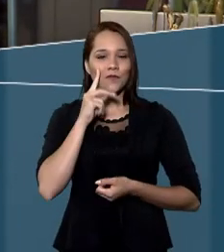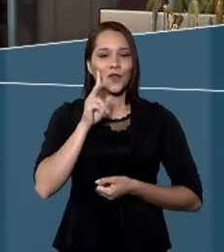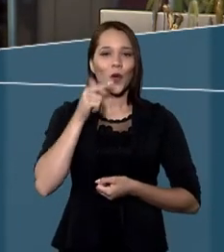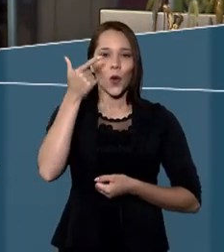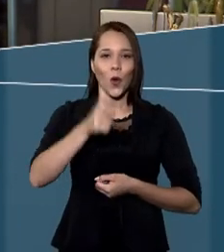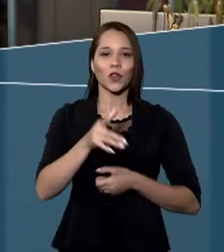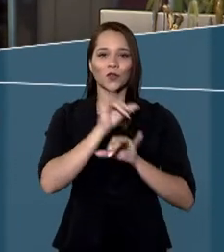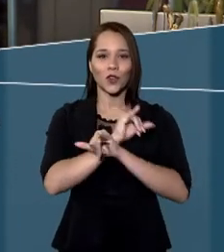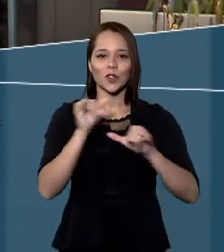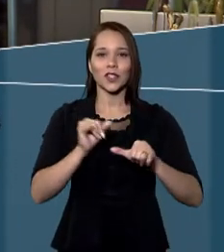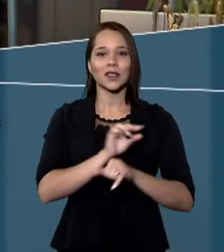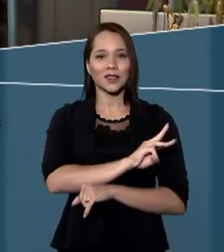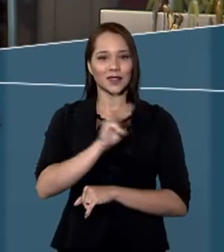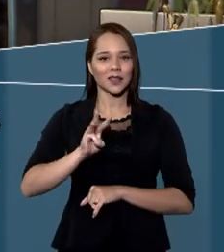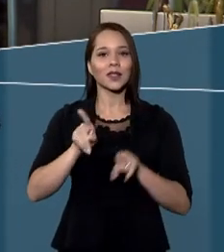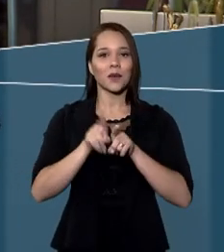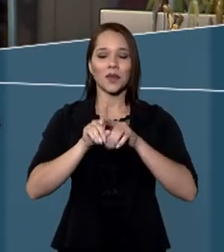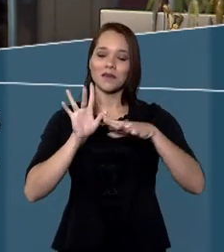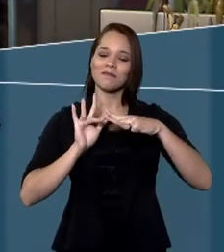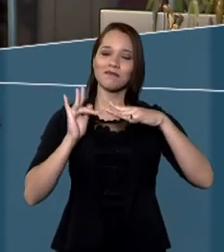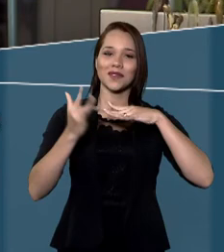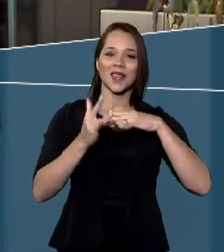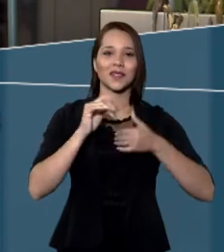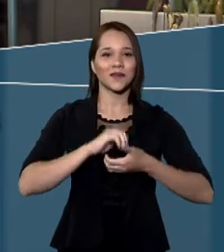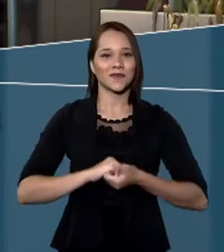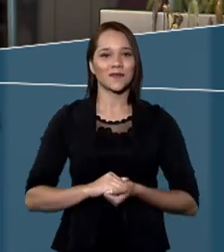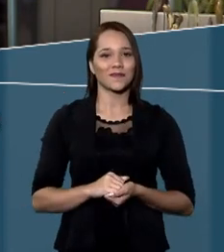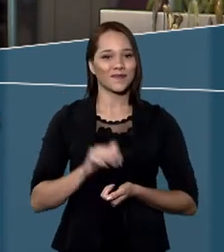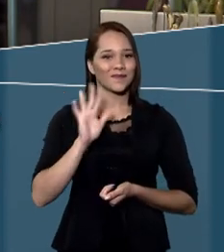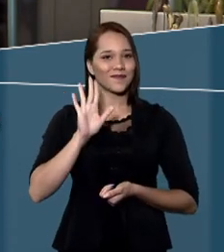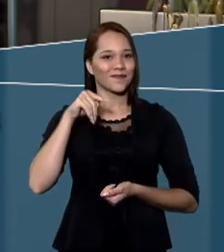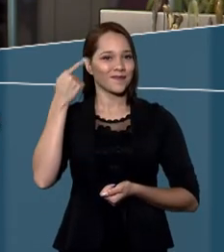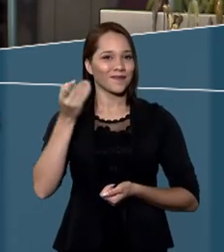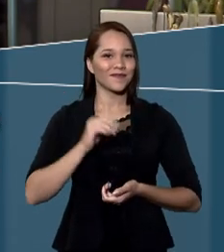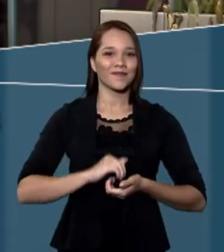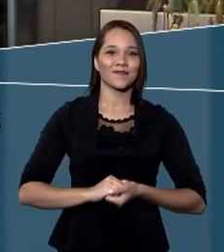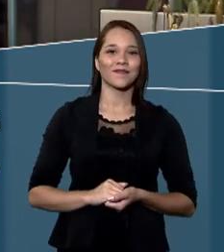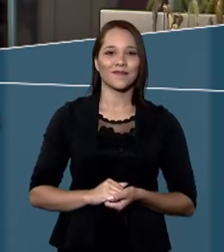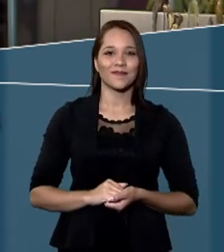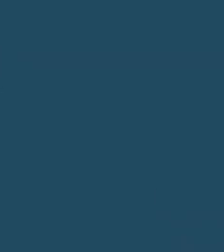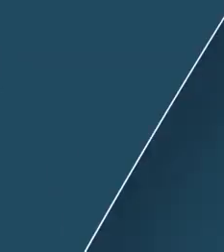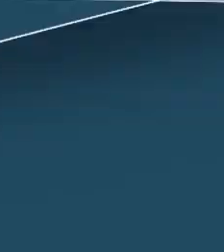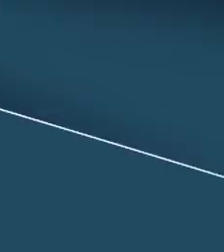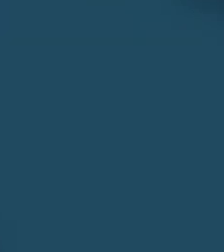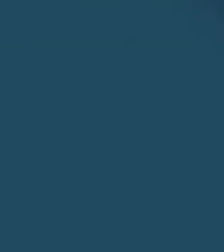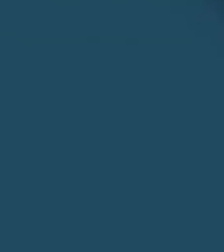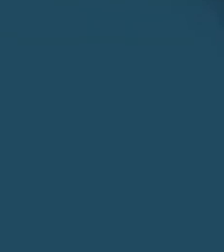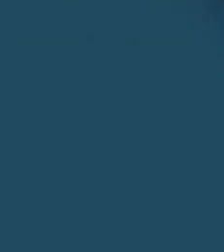Você confere outras notícias no site do STJ e também nas nossas redes sociais. Até a próxima!